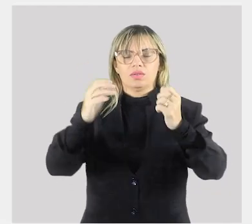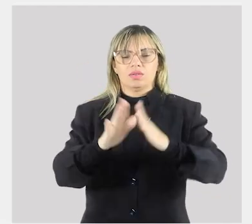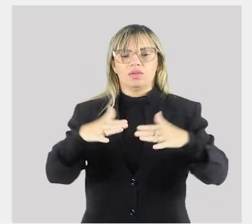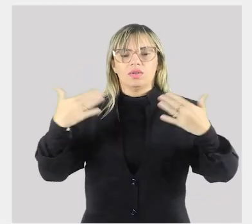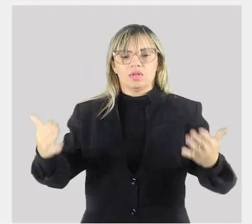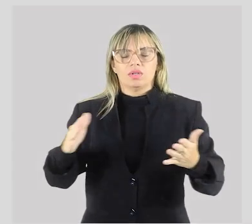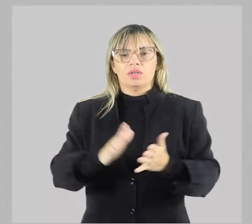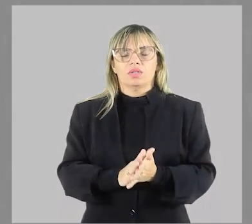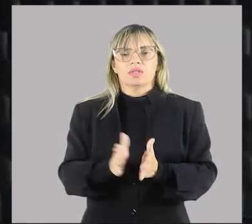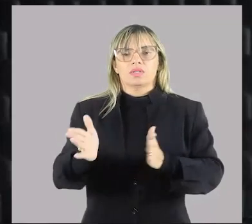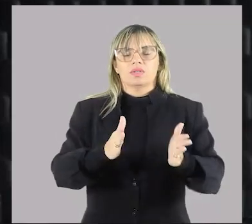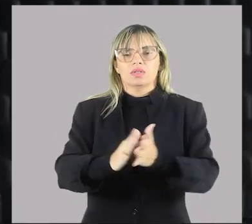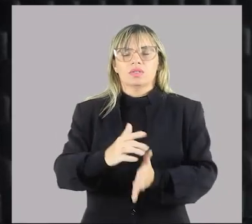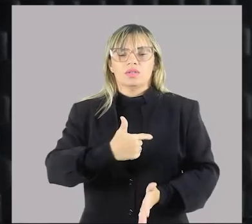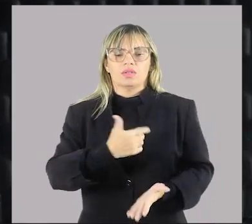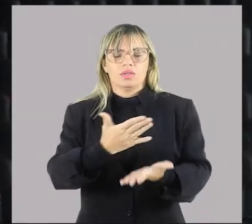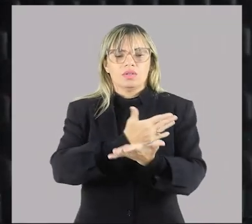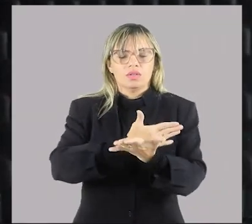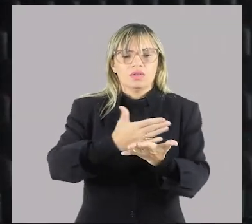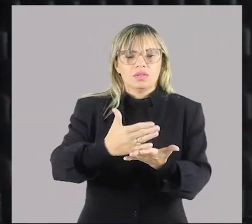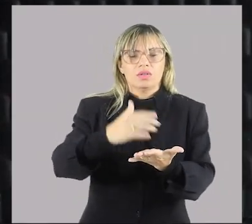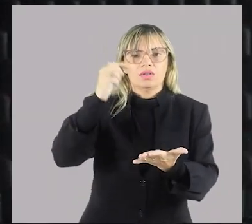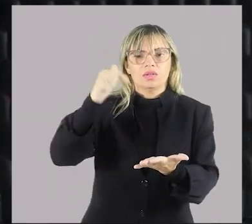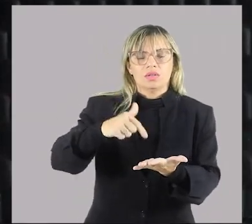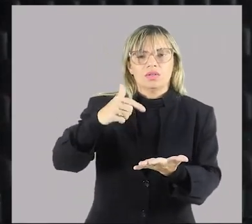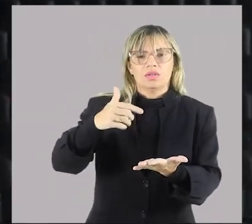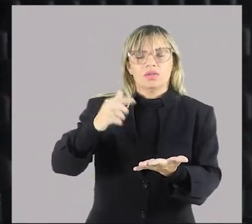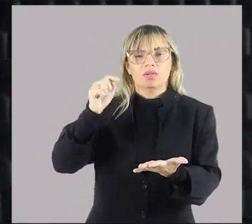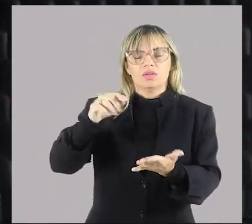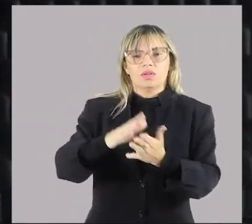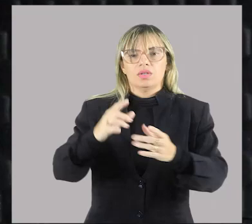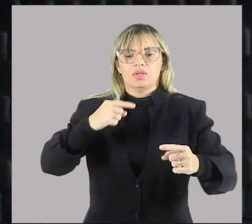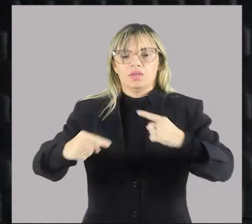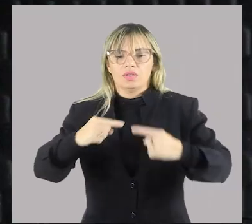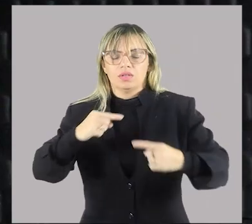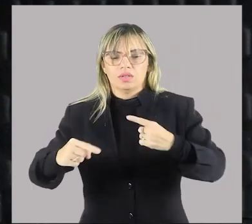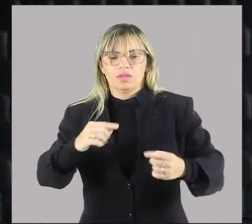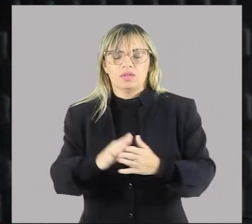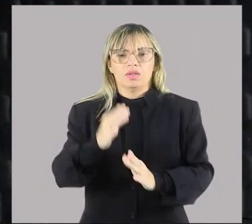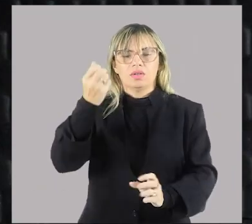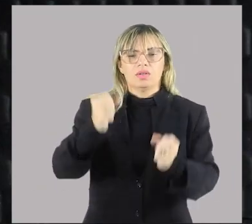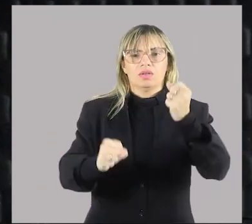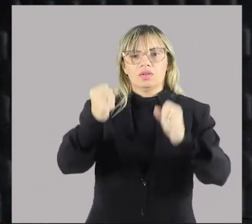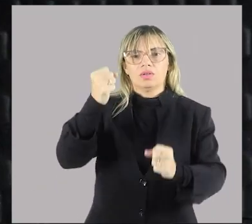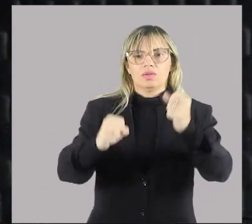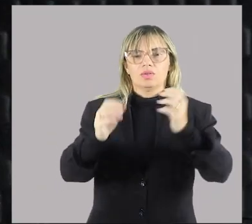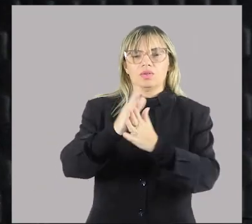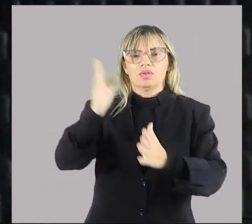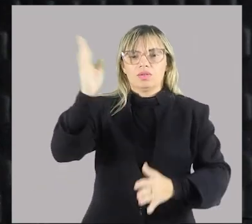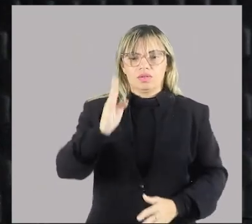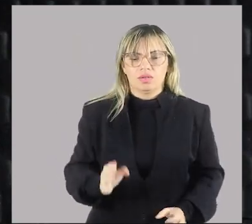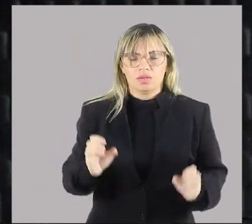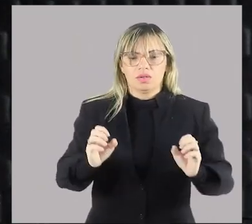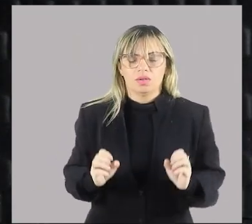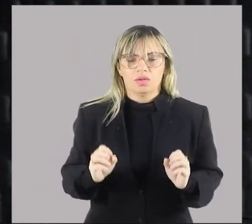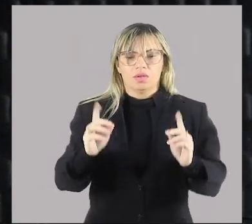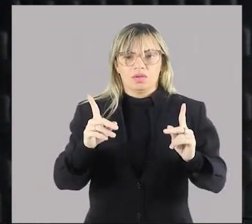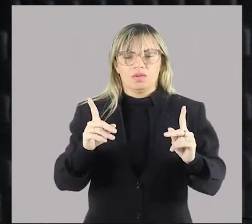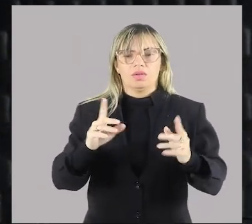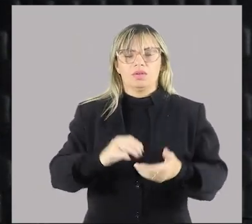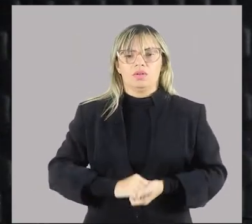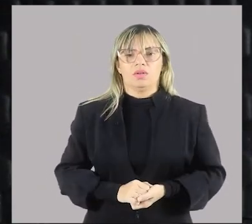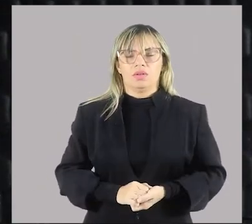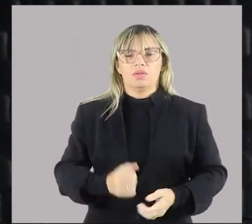que a partir da Era Vargas se inicia a política de industrialização do Brasil. Ok, galera?